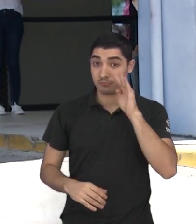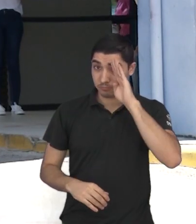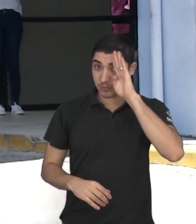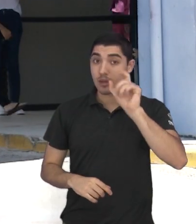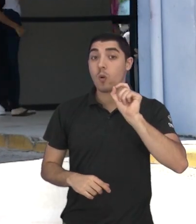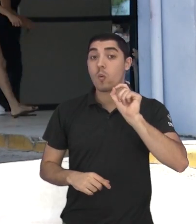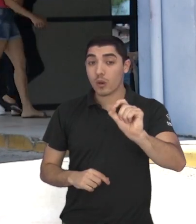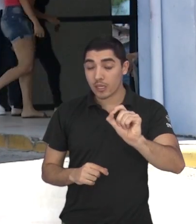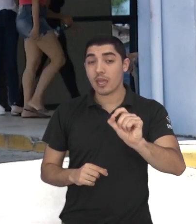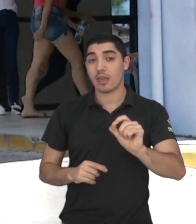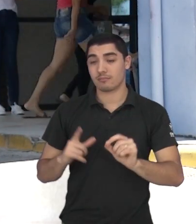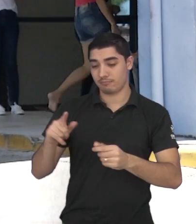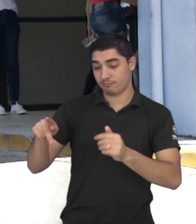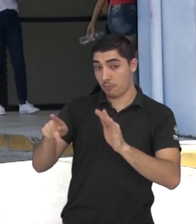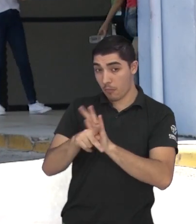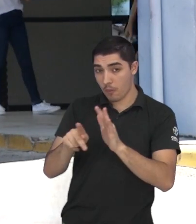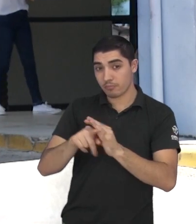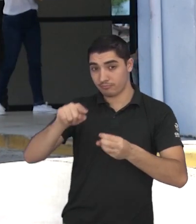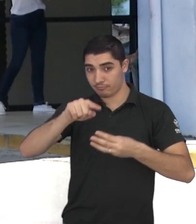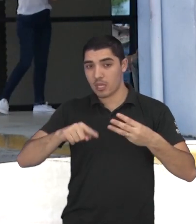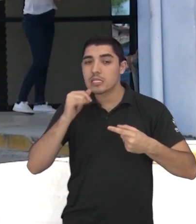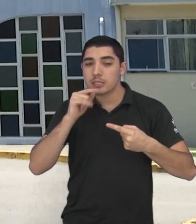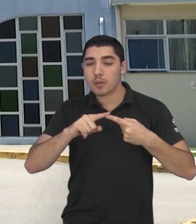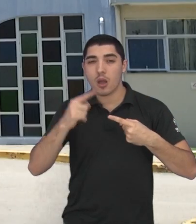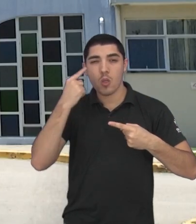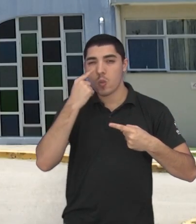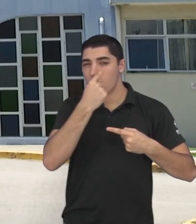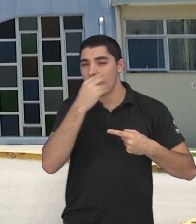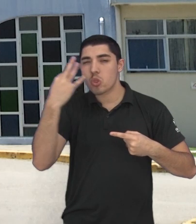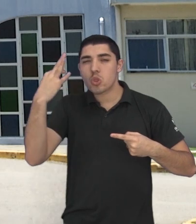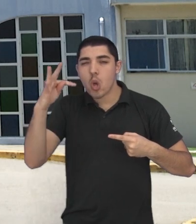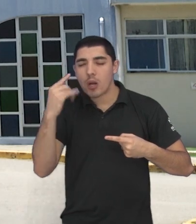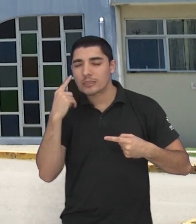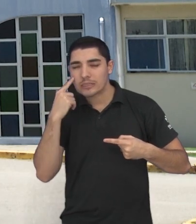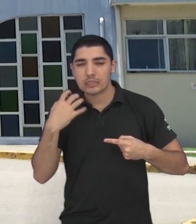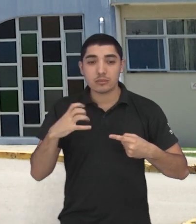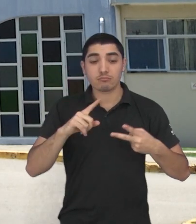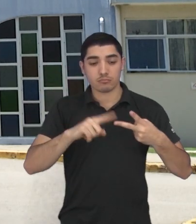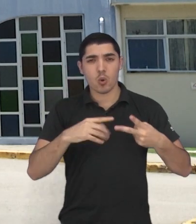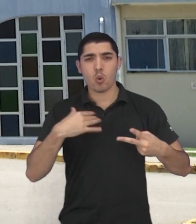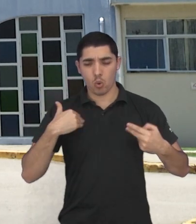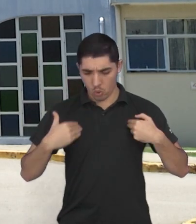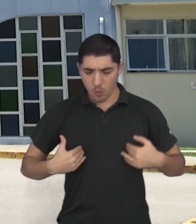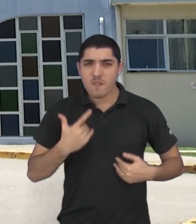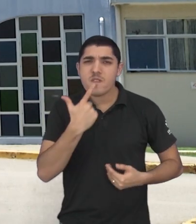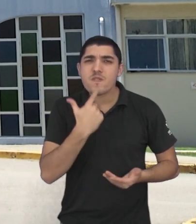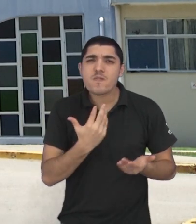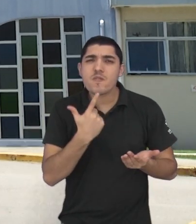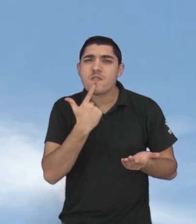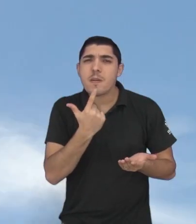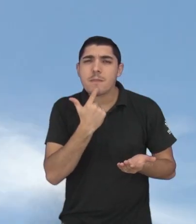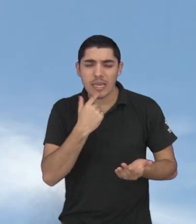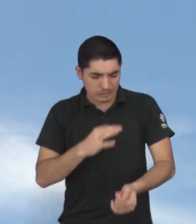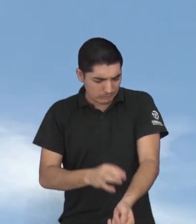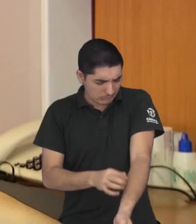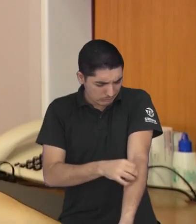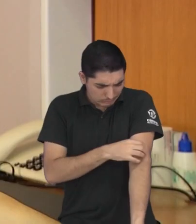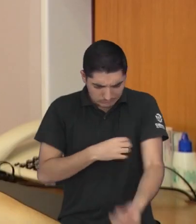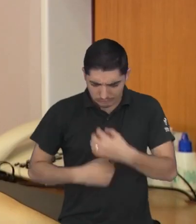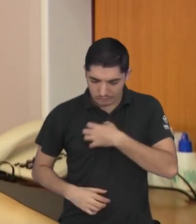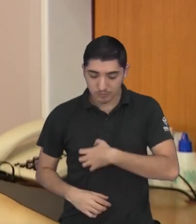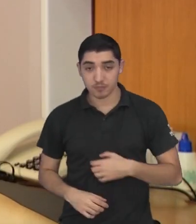Infociga, aqui na região do Vale, os acidentes causaram 356 mortes em 2023, o maior número